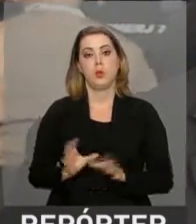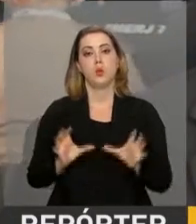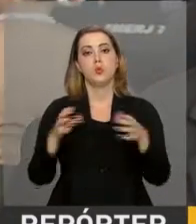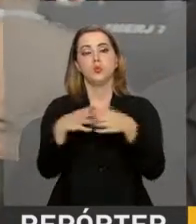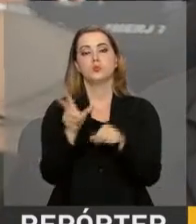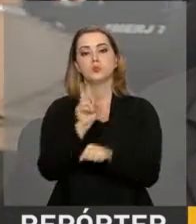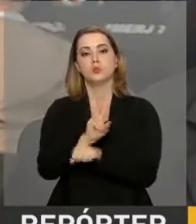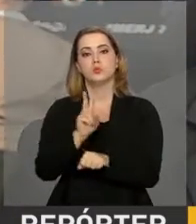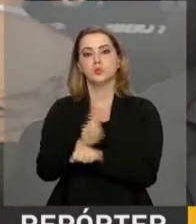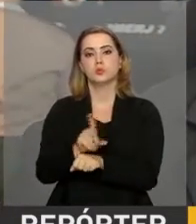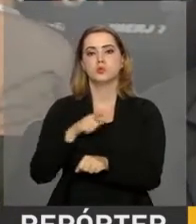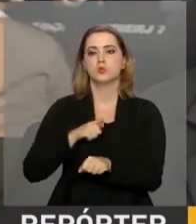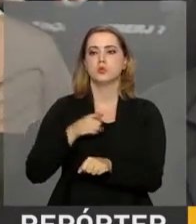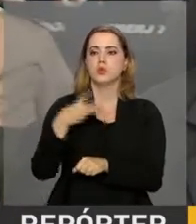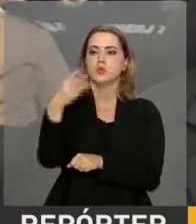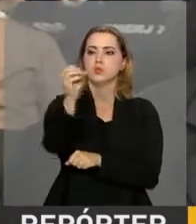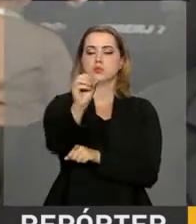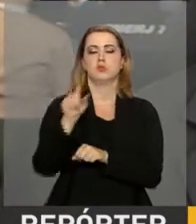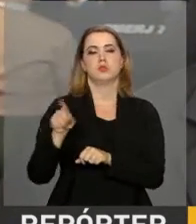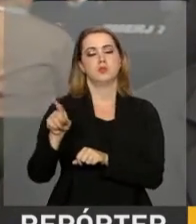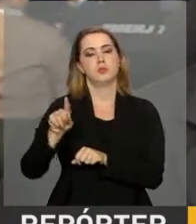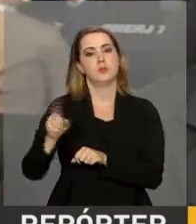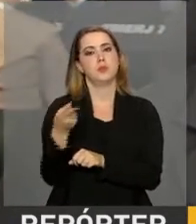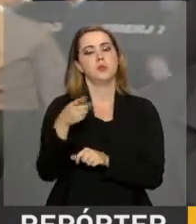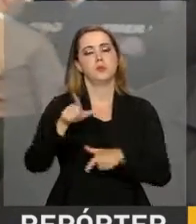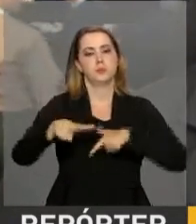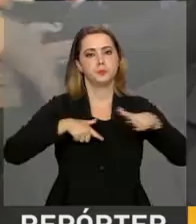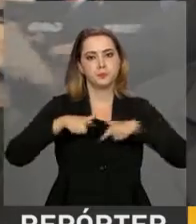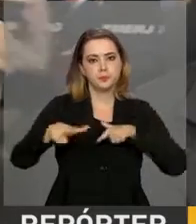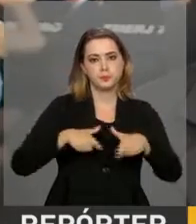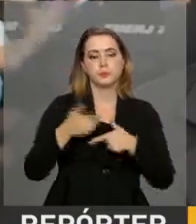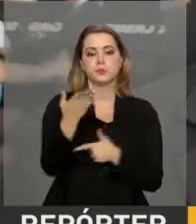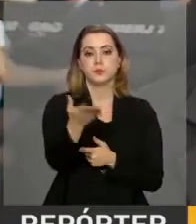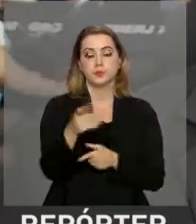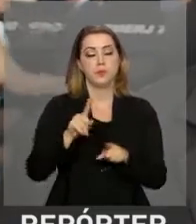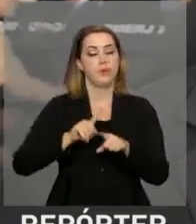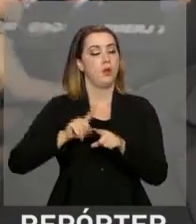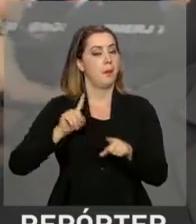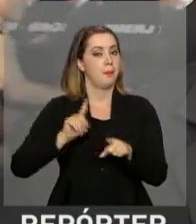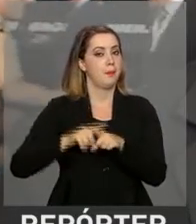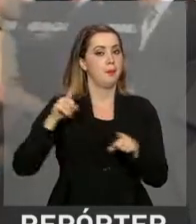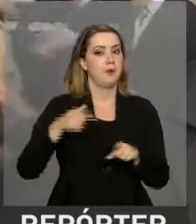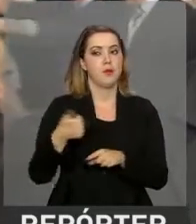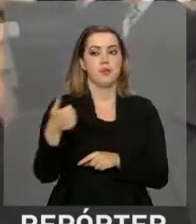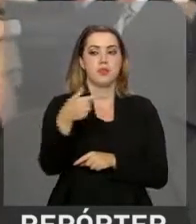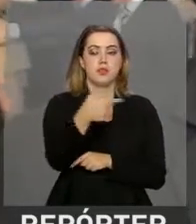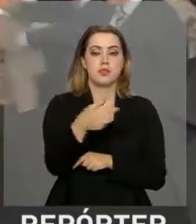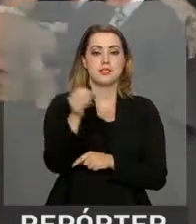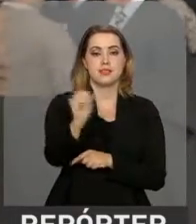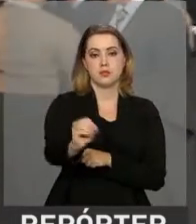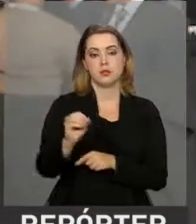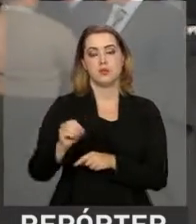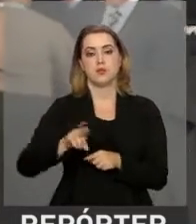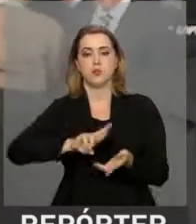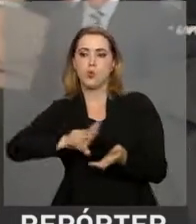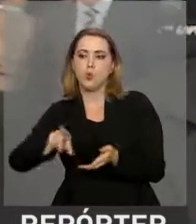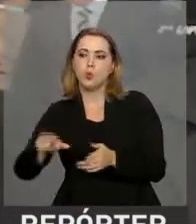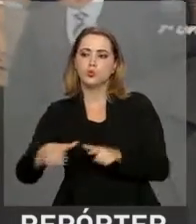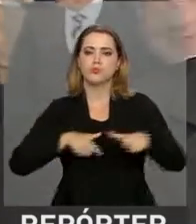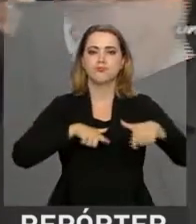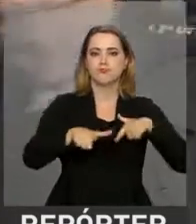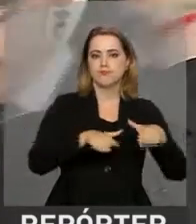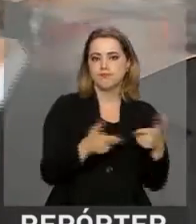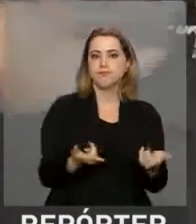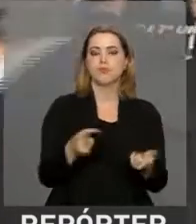ele emprega cerca de 30 mil pessoas diretamente e mais cerca de 120 mil empregos indiretos.